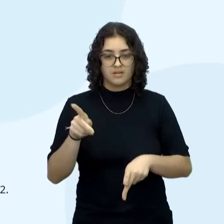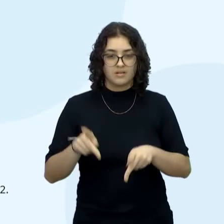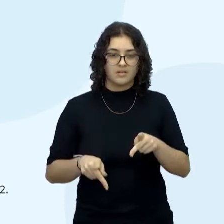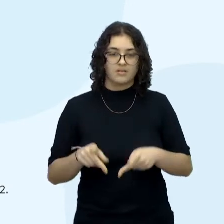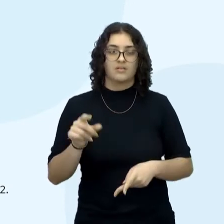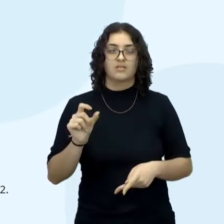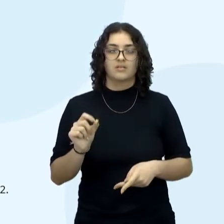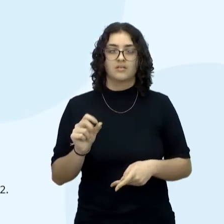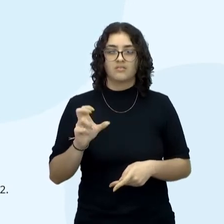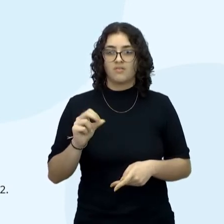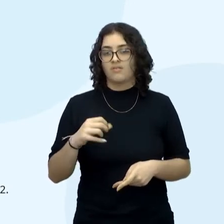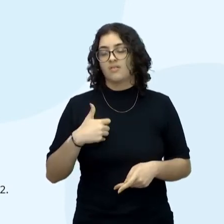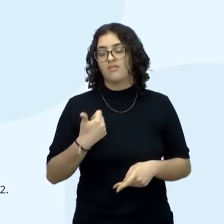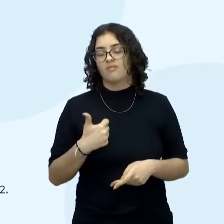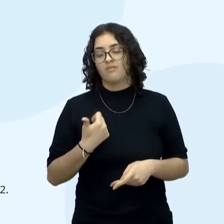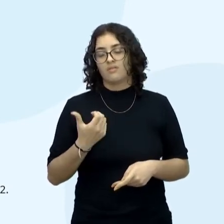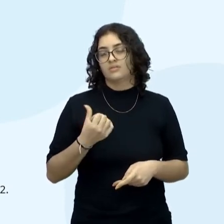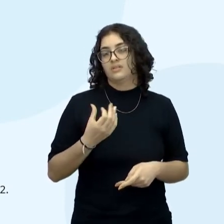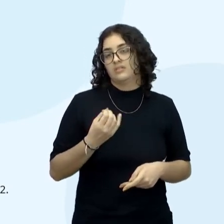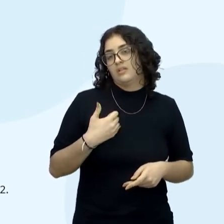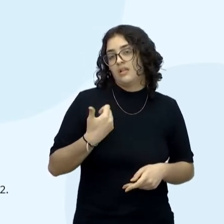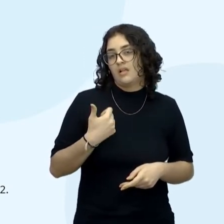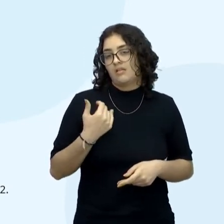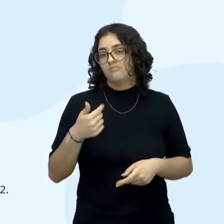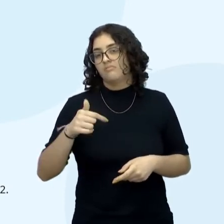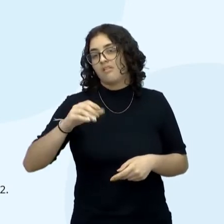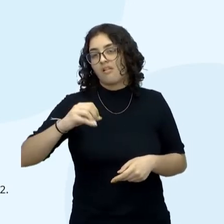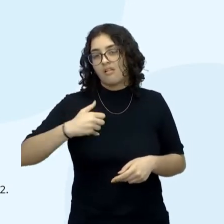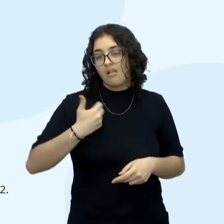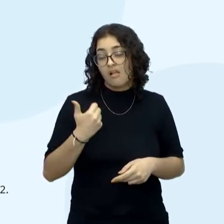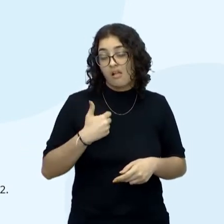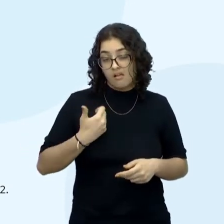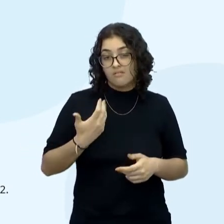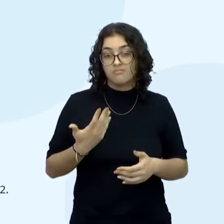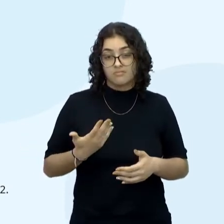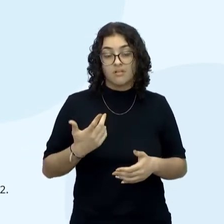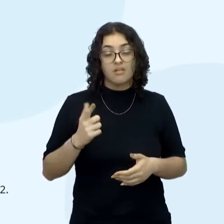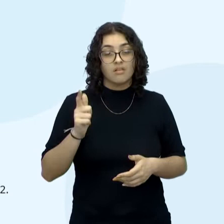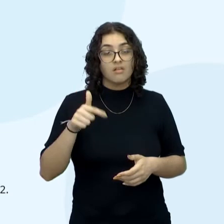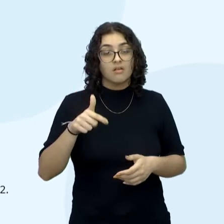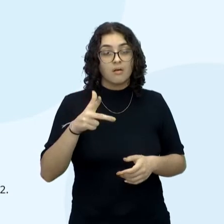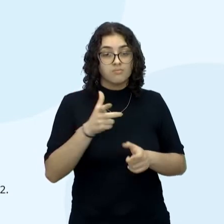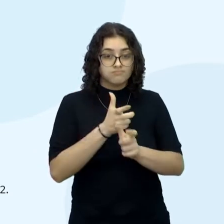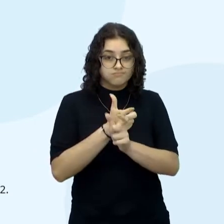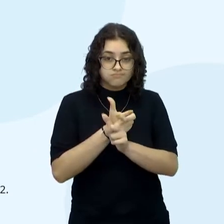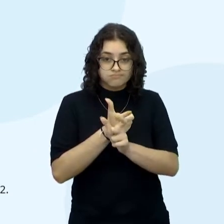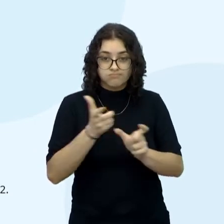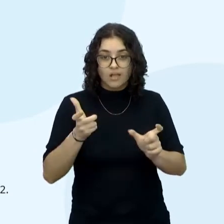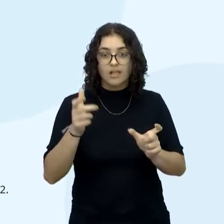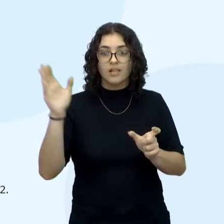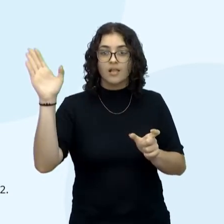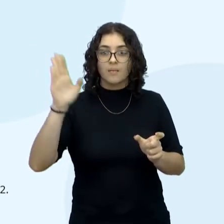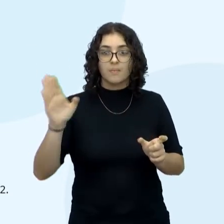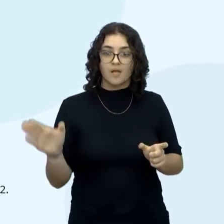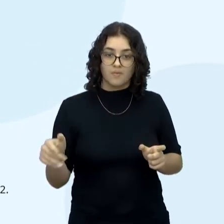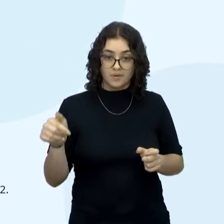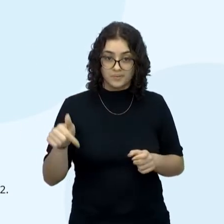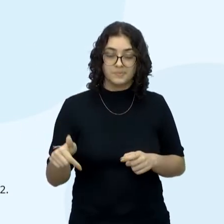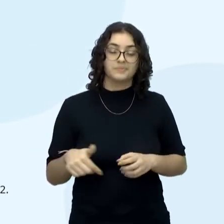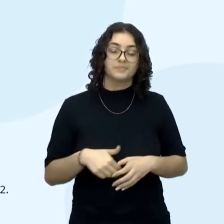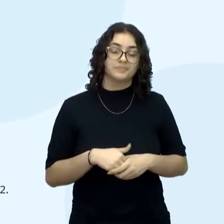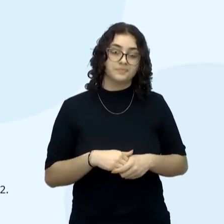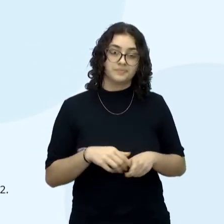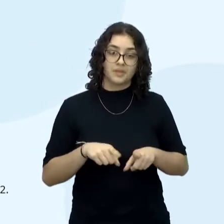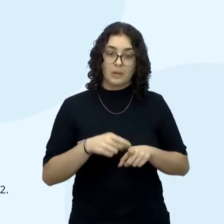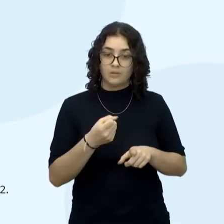de 50 anos, 60, 70 anos, tal, ela está aumentando no Brasil. E a